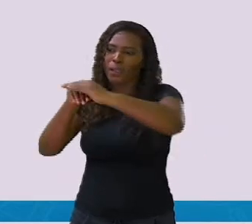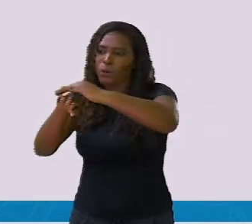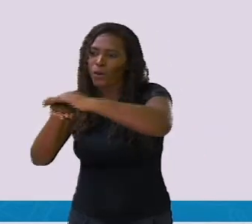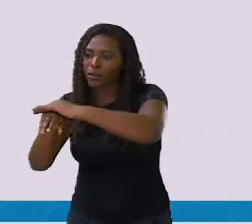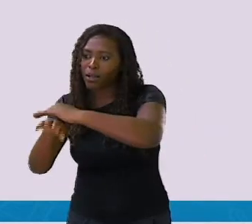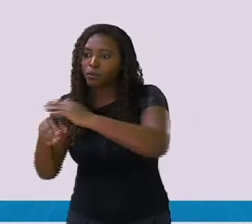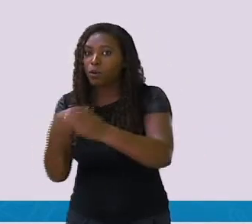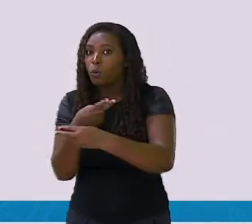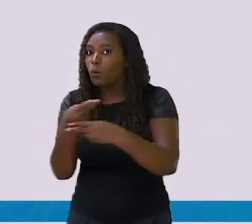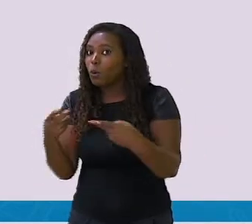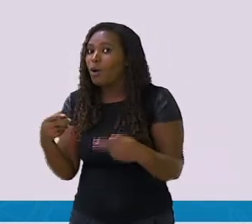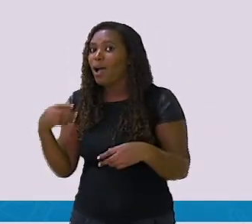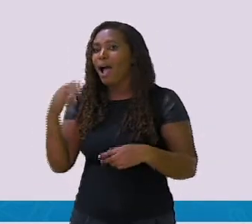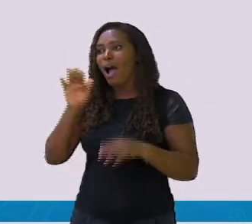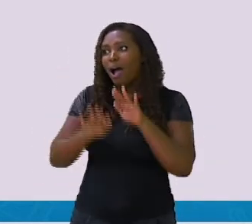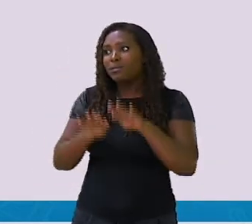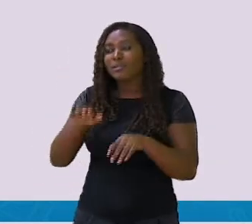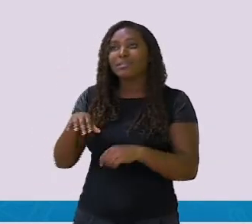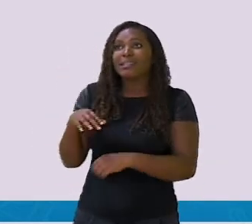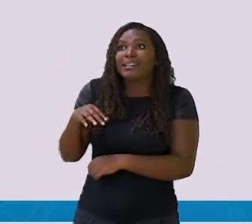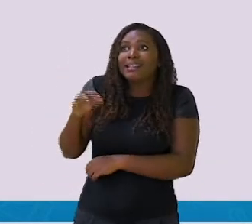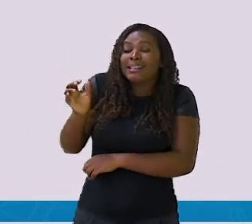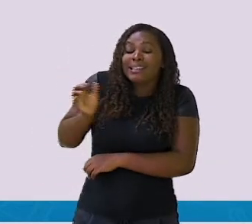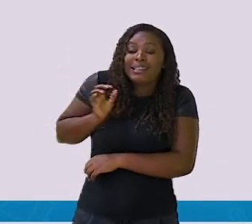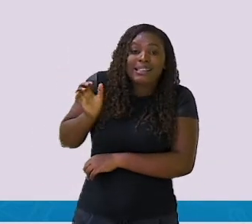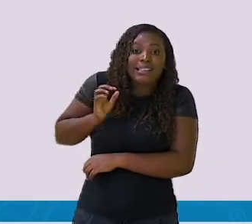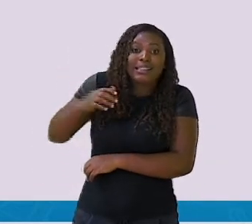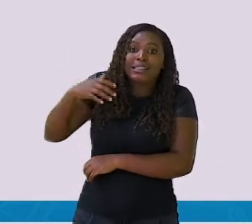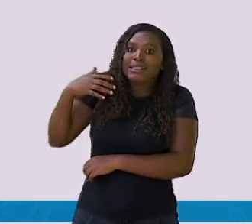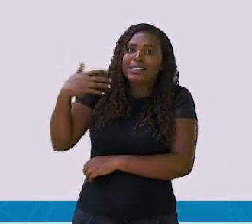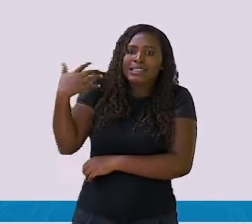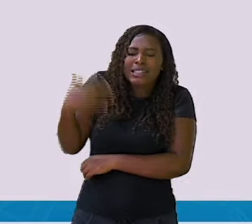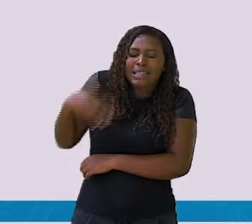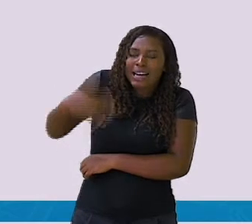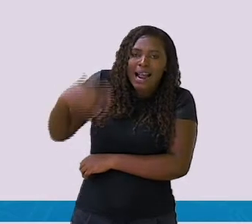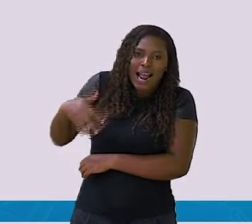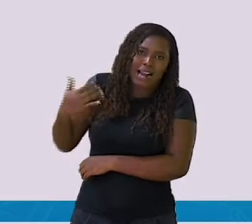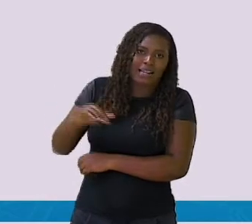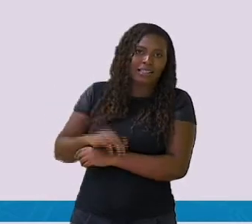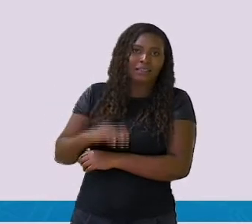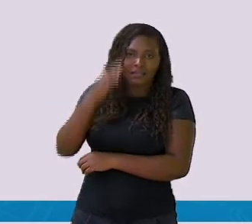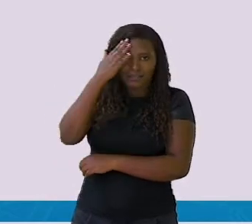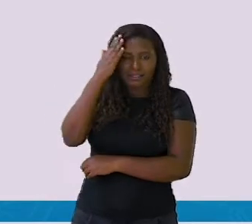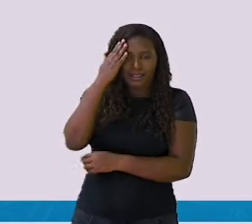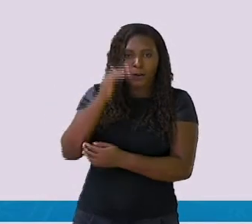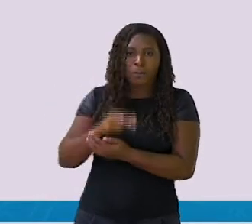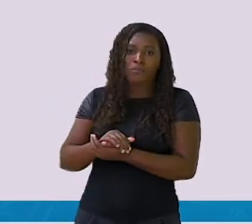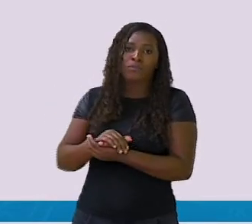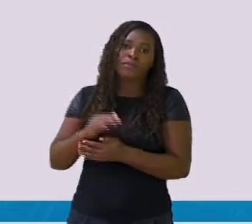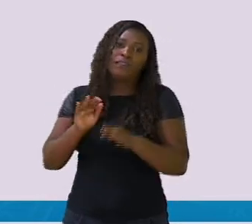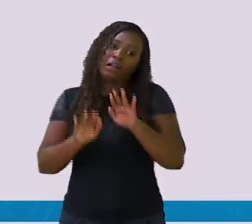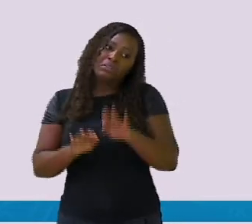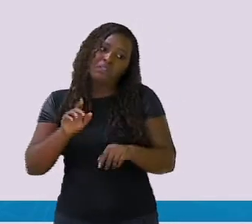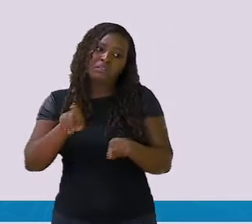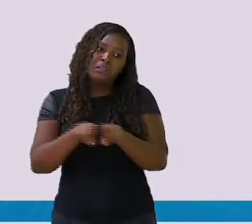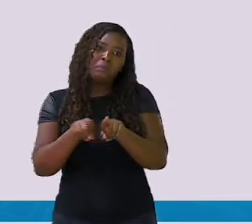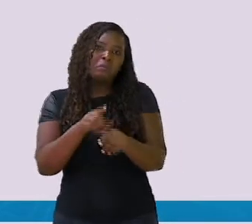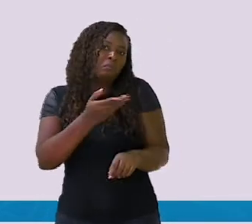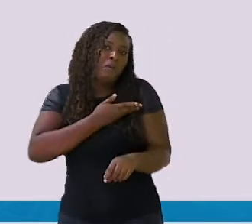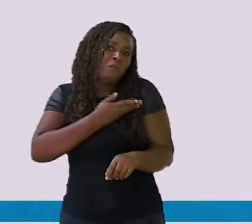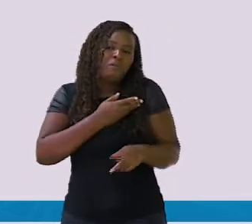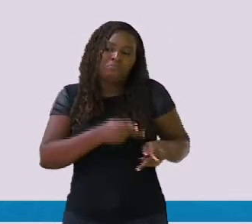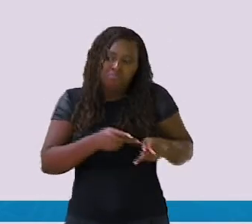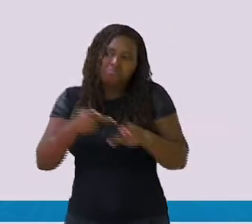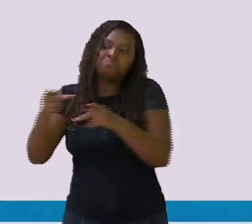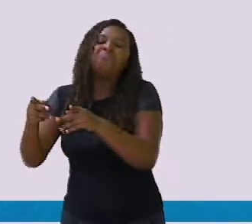que eram amigas daquela família ou daquele colecionador que podiam ver aquele espaço. Ou, por exemplo, se você fosse uma